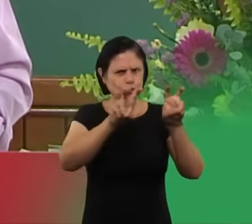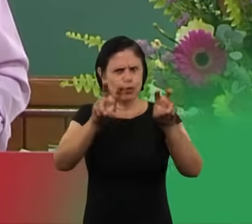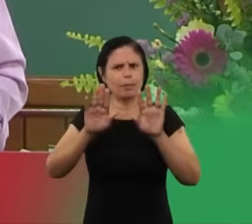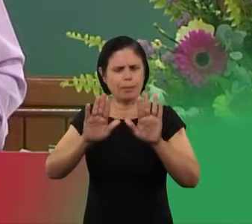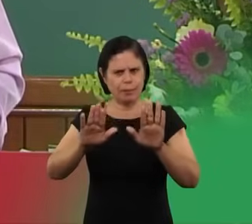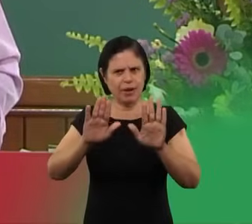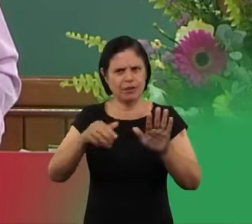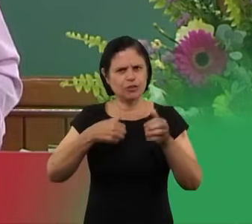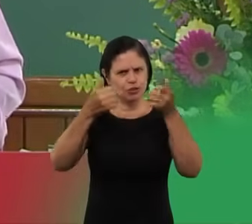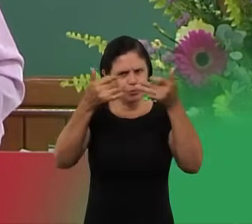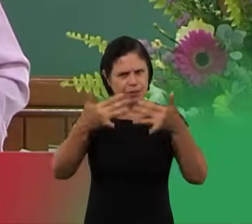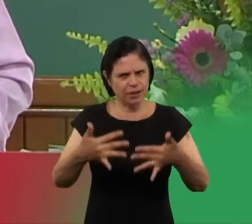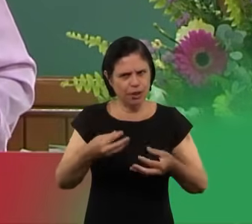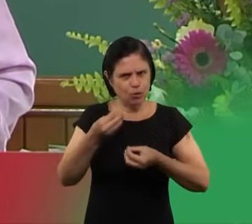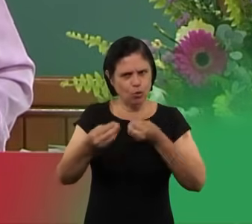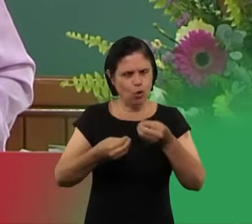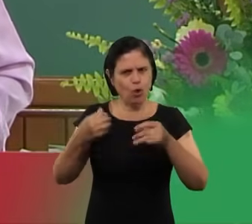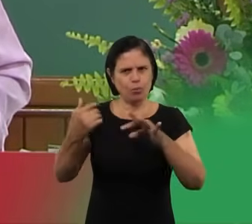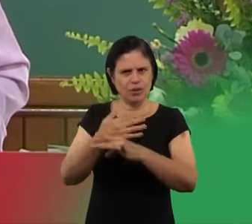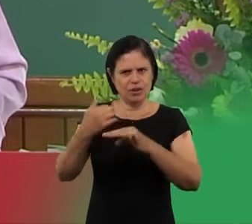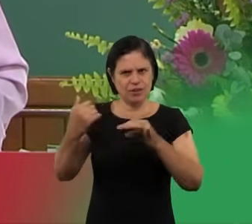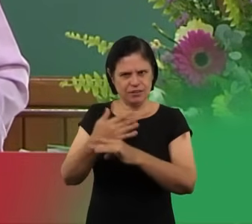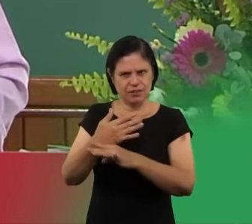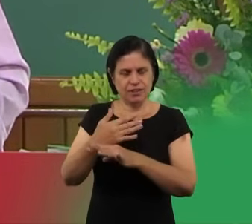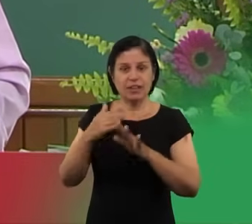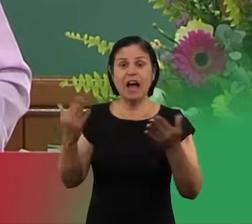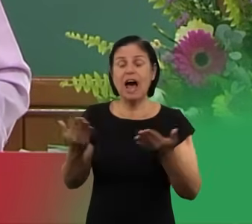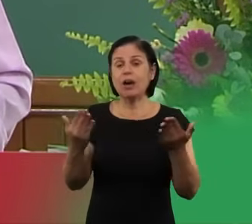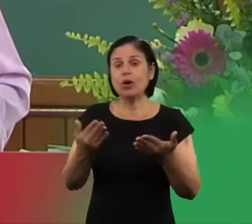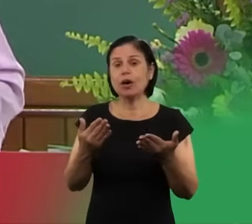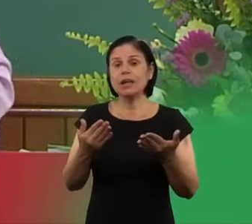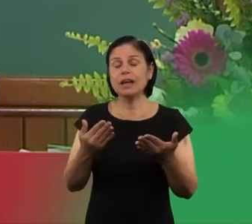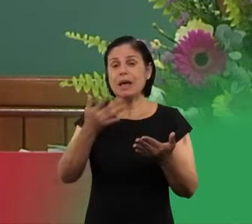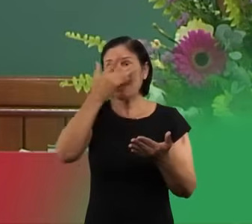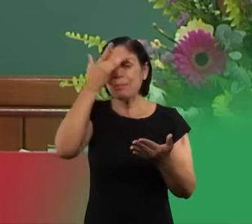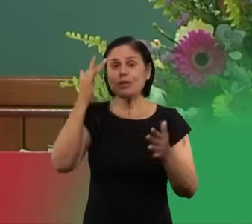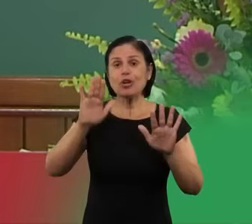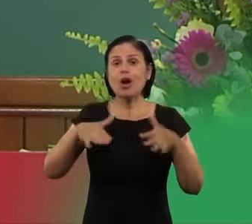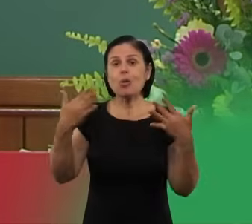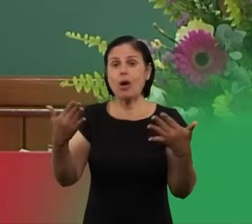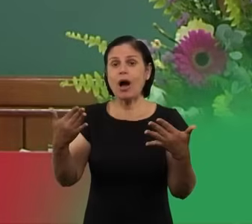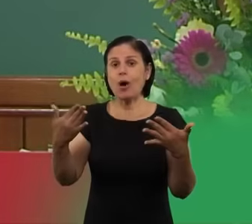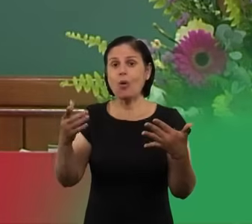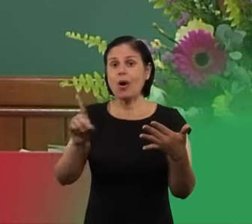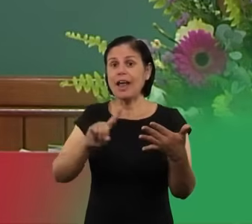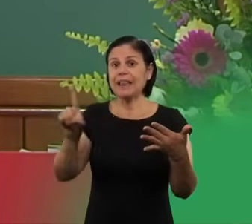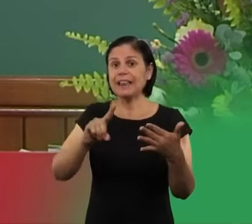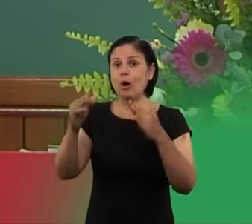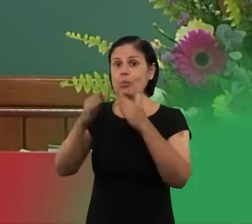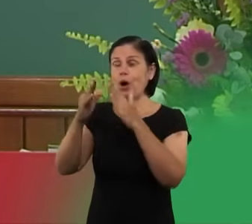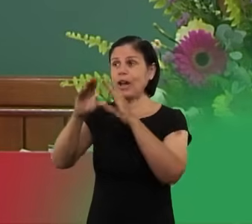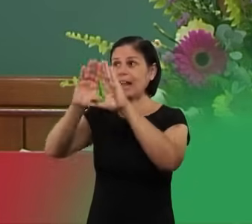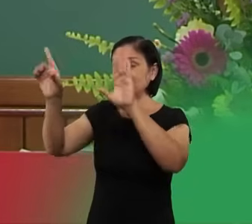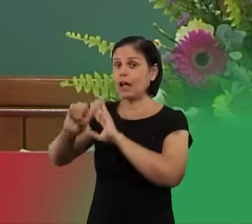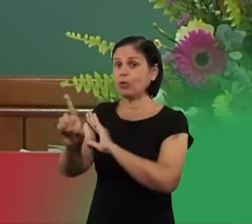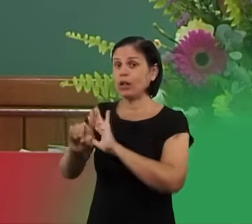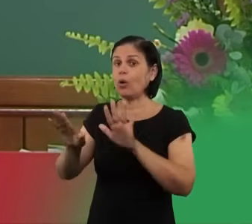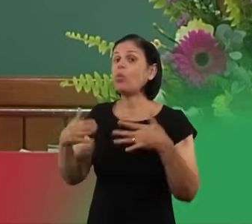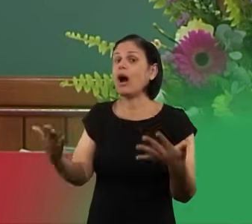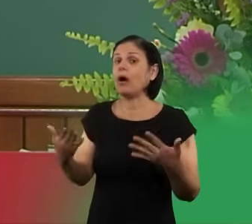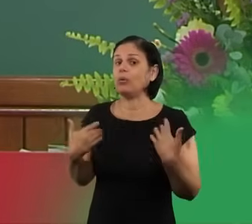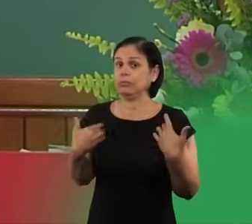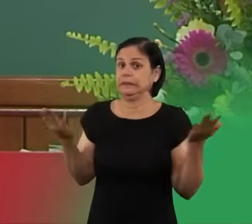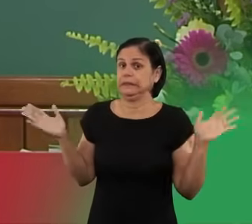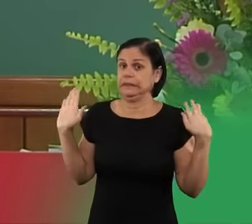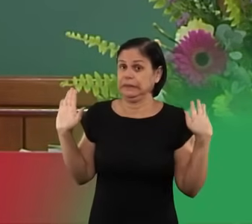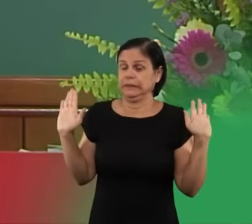ver quem não vai fazer parte dessa igreja. Vamos lá? Isso não cabe a nós aqui, não é para ninguém aqui,